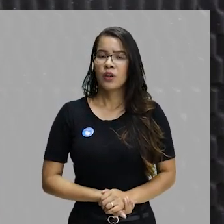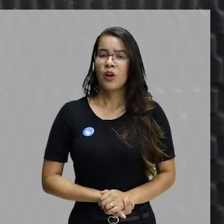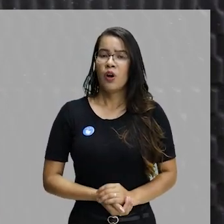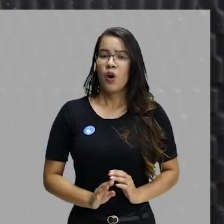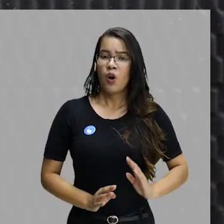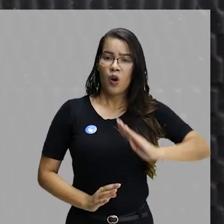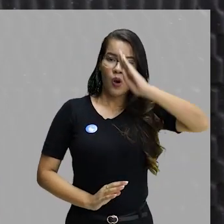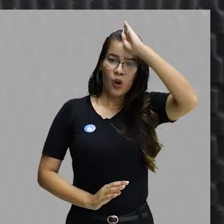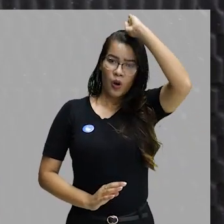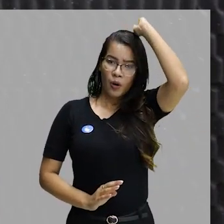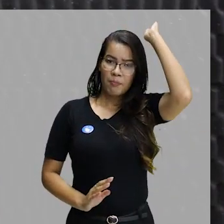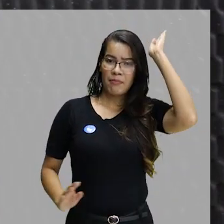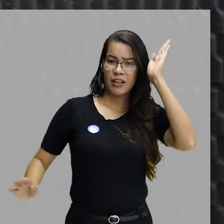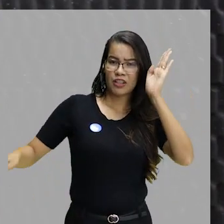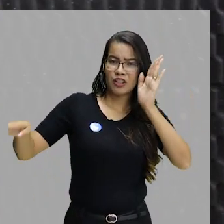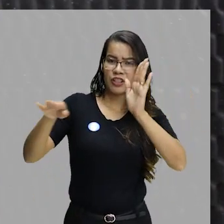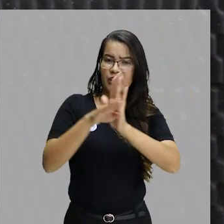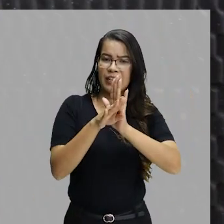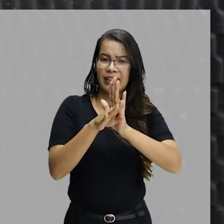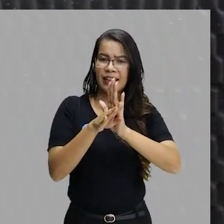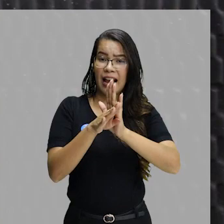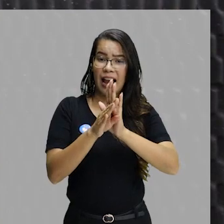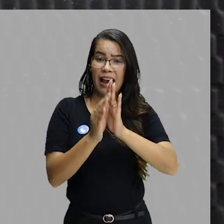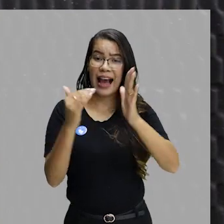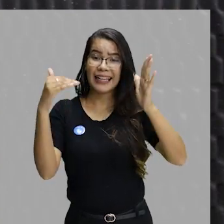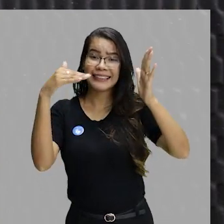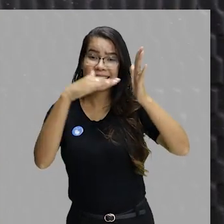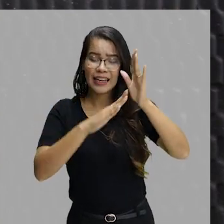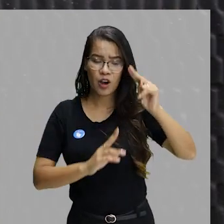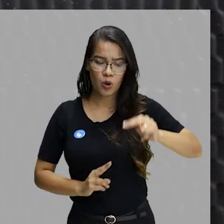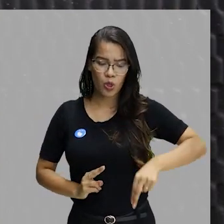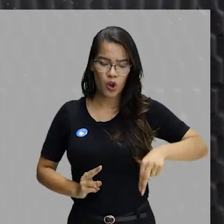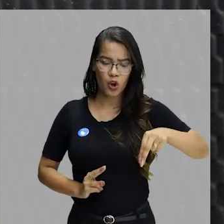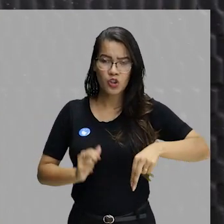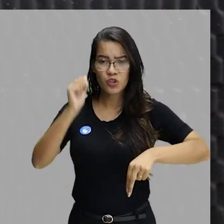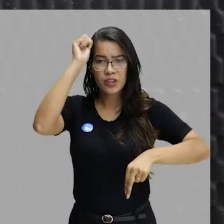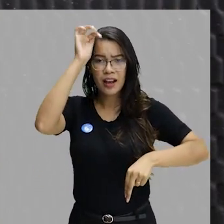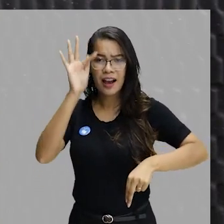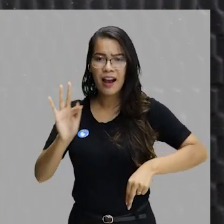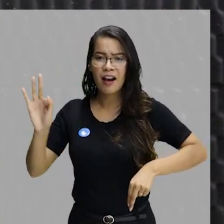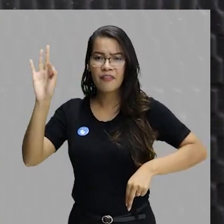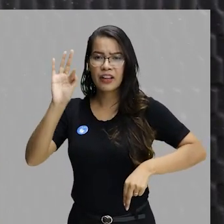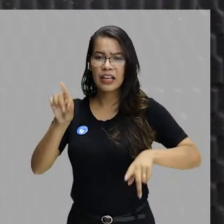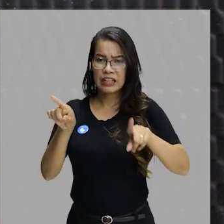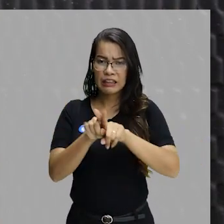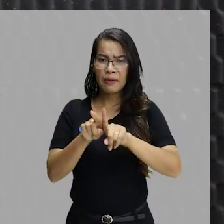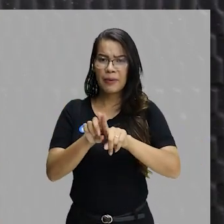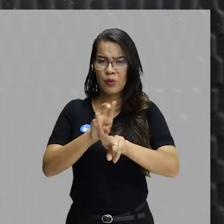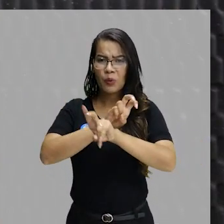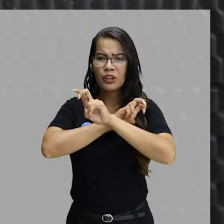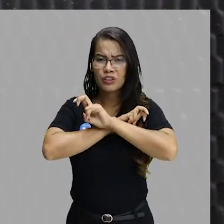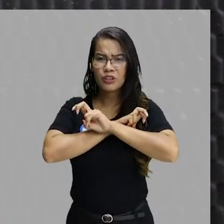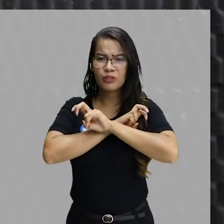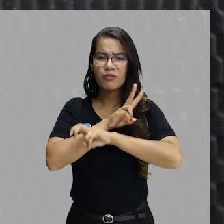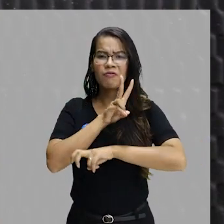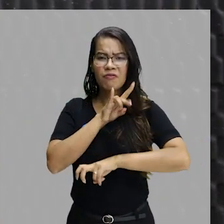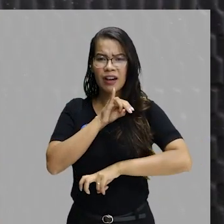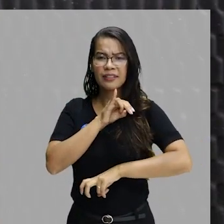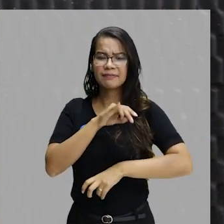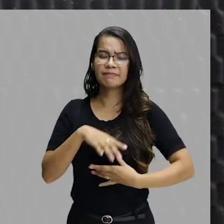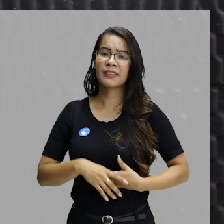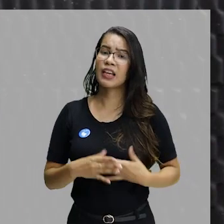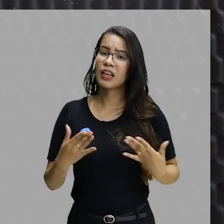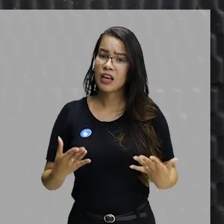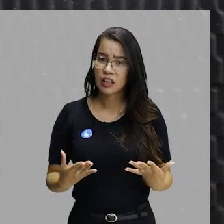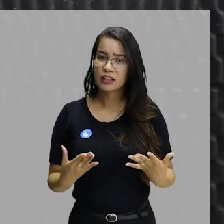até o norte da África. Roma vai dominar o Egito, a chamada África Saariana. Então,